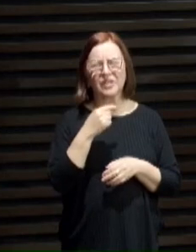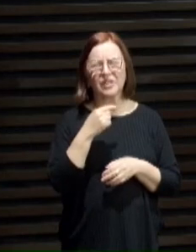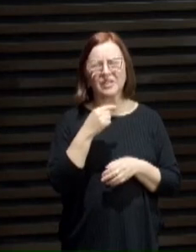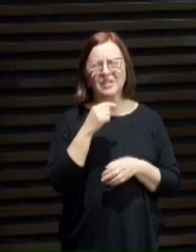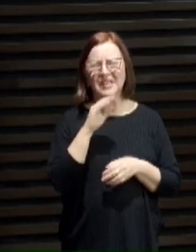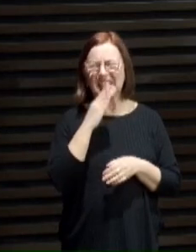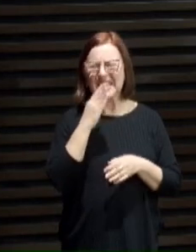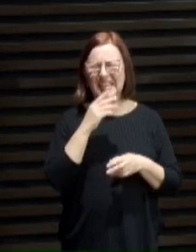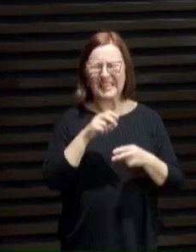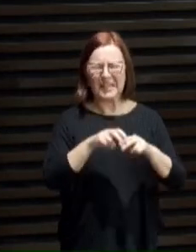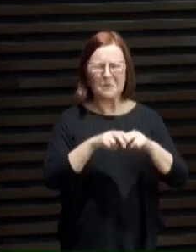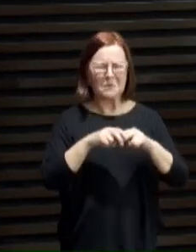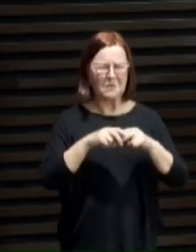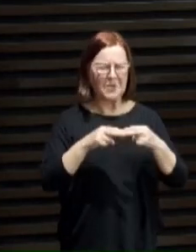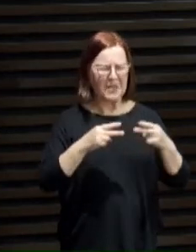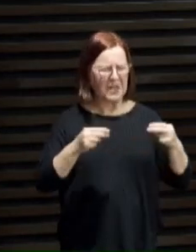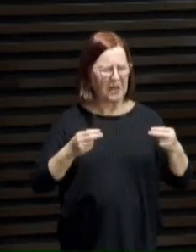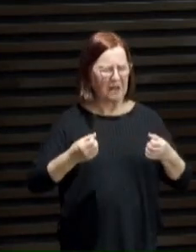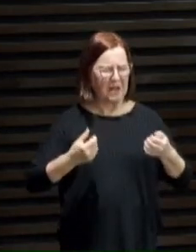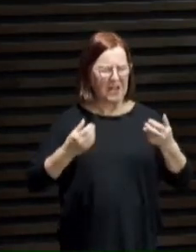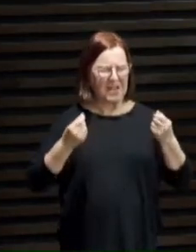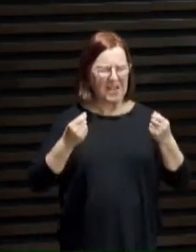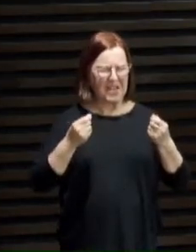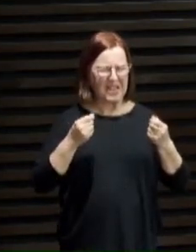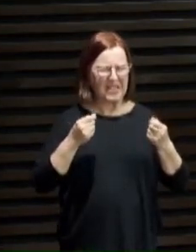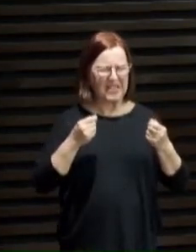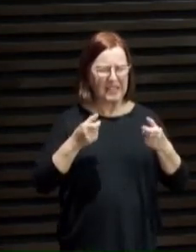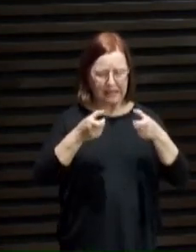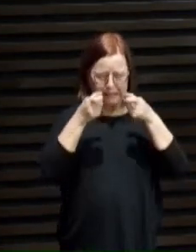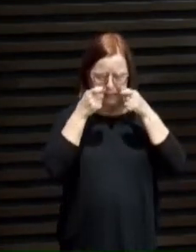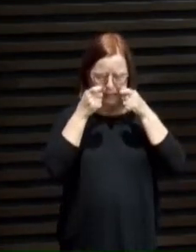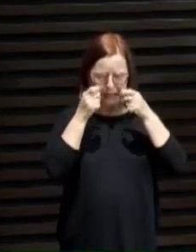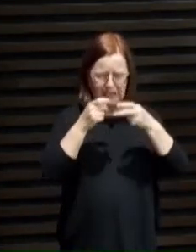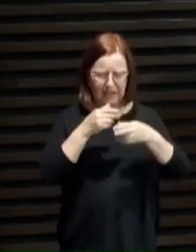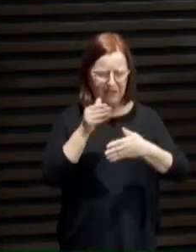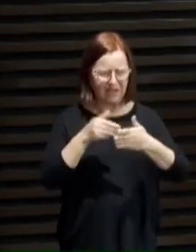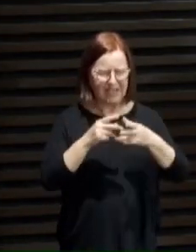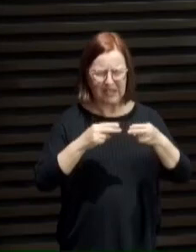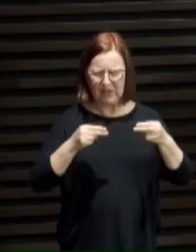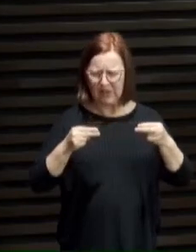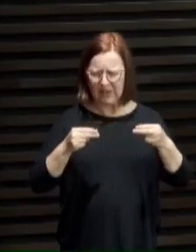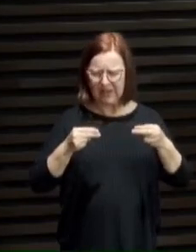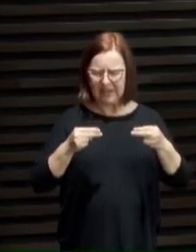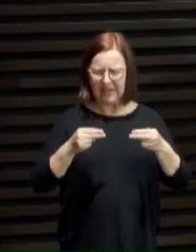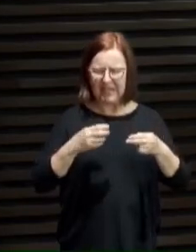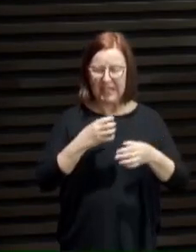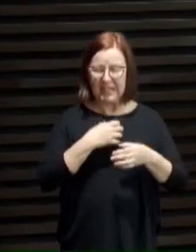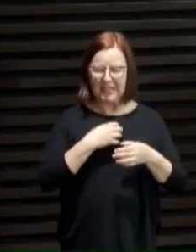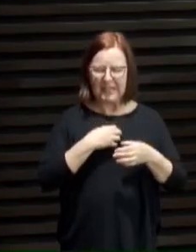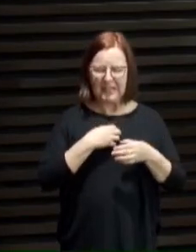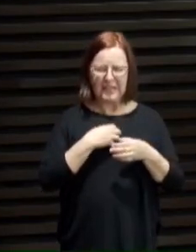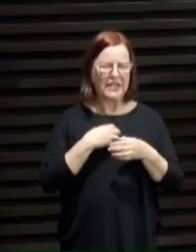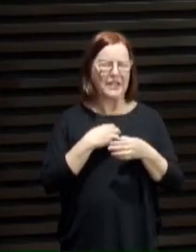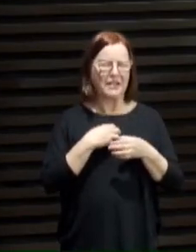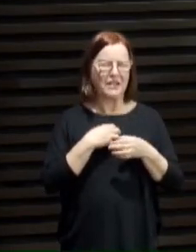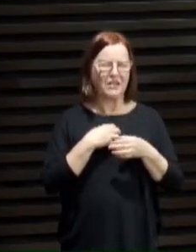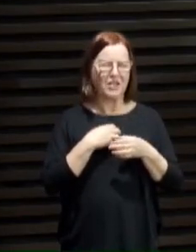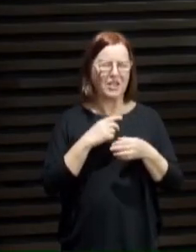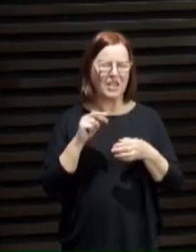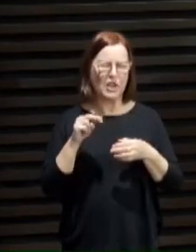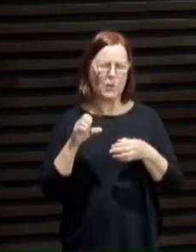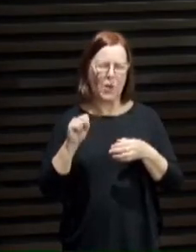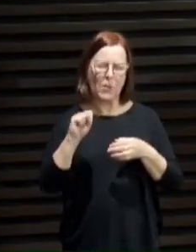pela riqueza. A gente ambiciona todas as coisas e, ao mesmo tempo, a gente se sente moralmente como Simão,